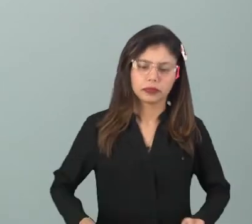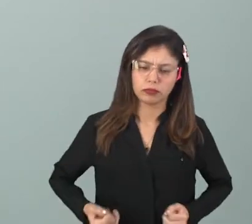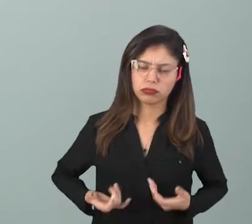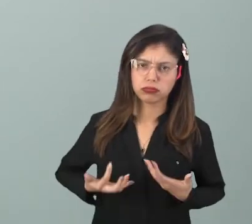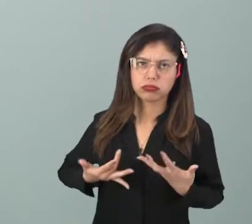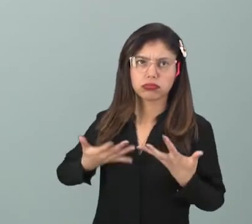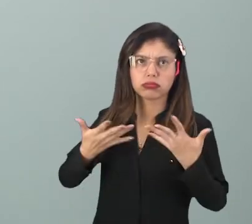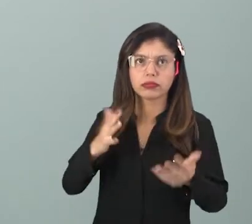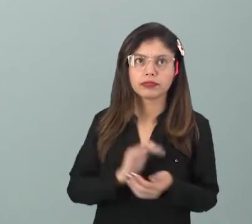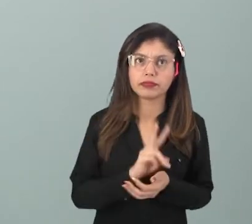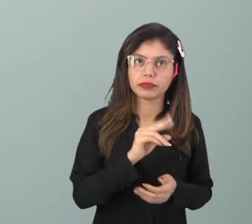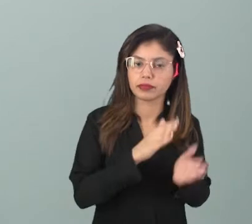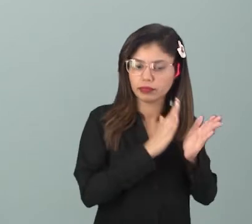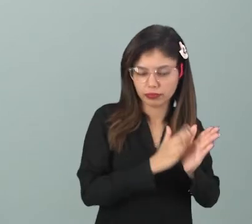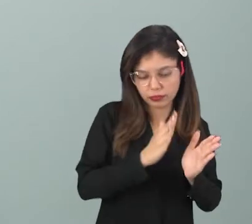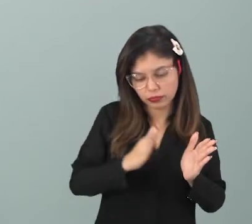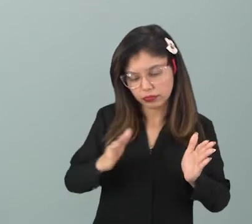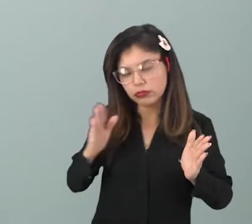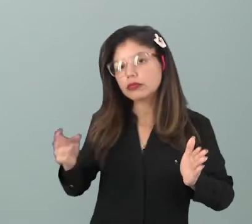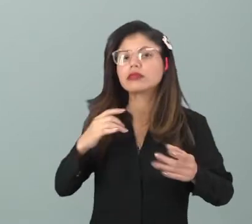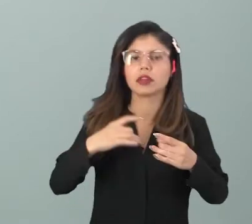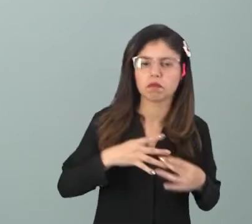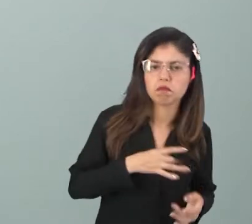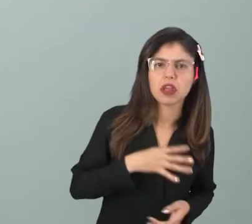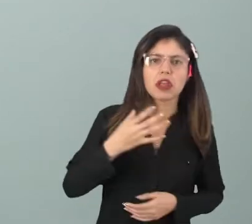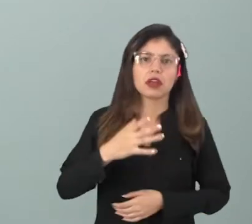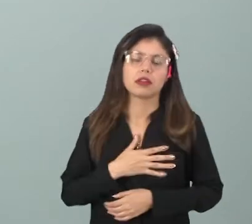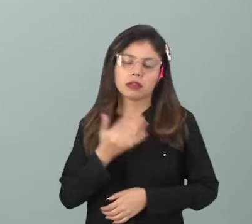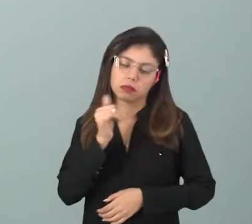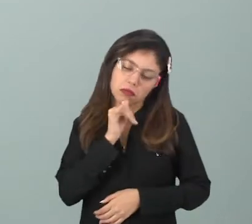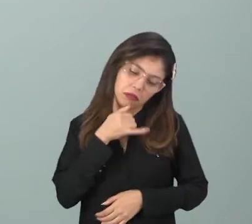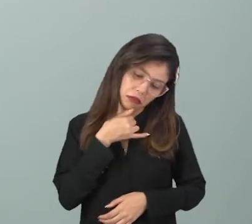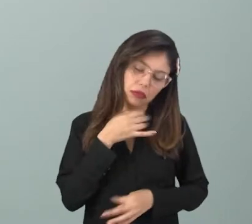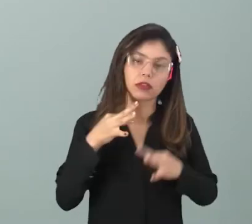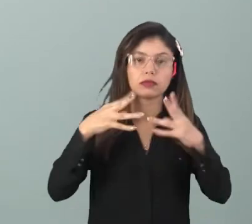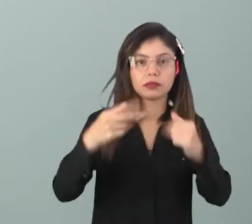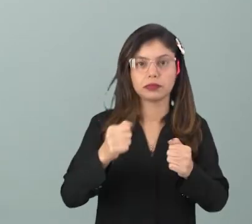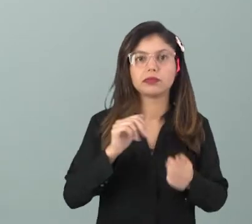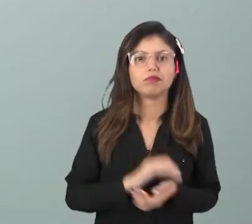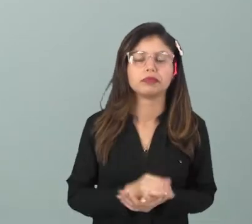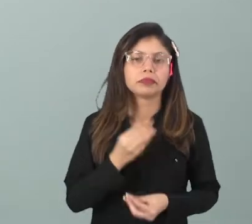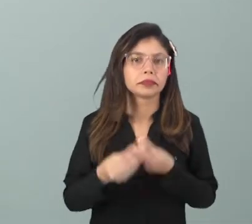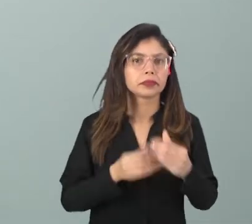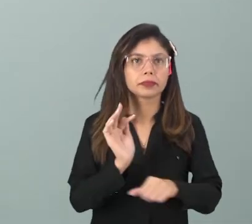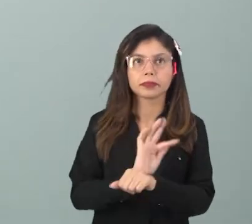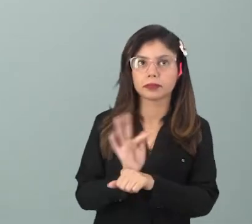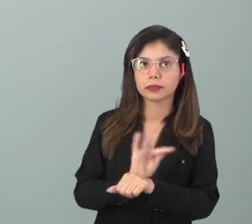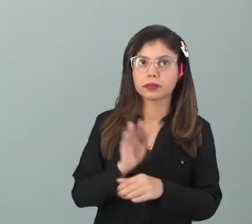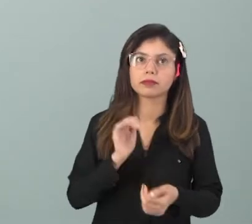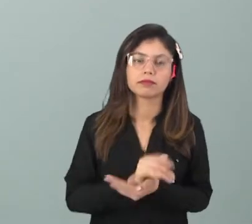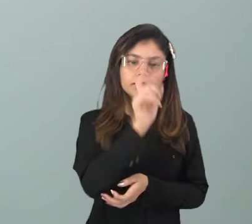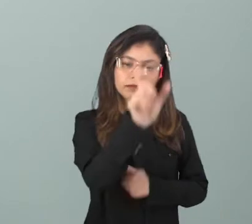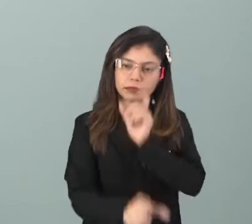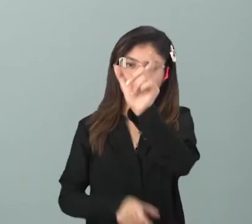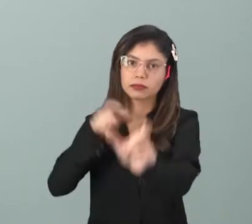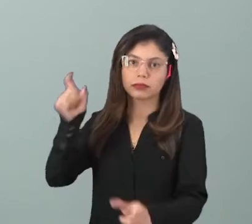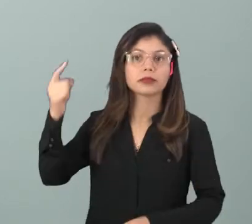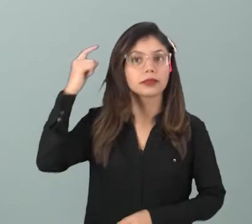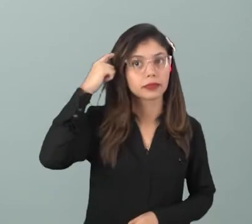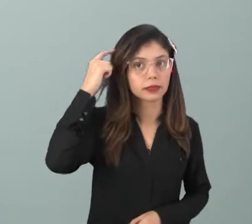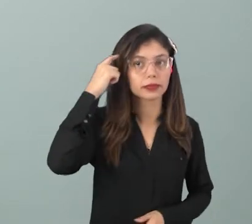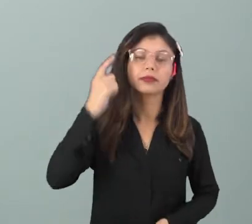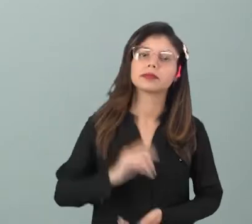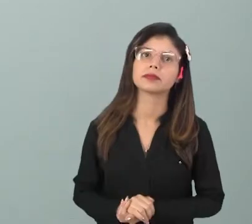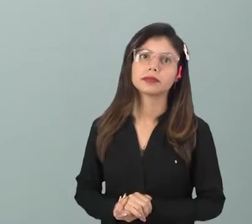as emoções ali que ela vai passando medo a tristeza são retratadas no filme Como personagens Dentro da Cabeça